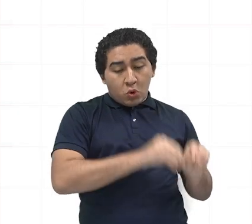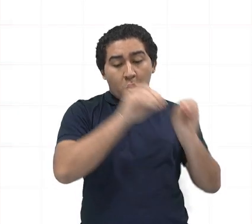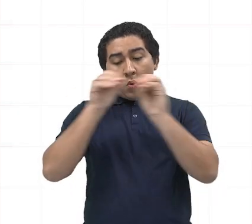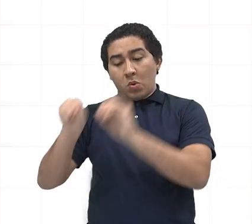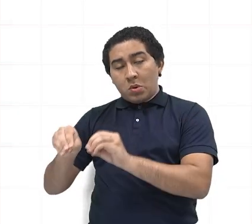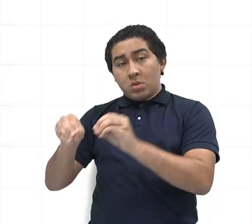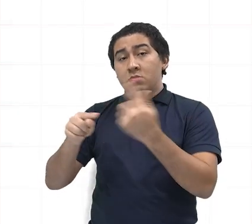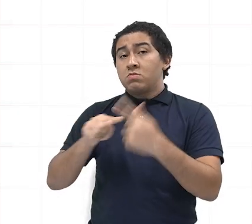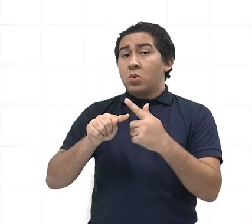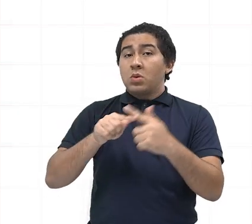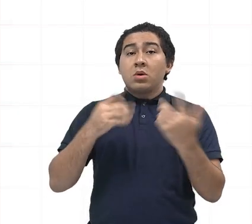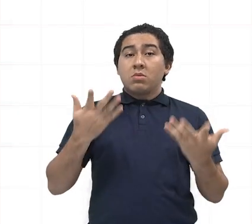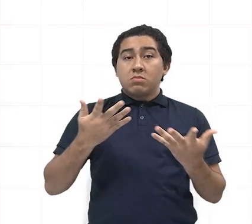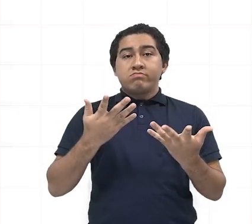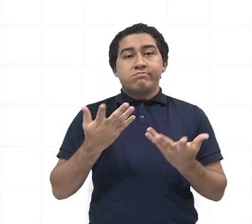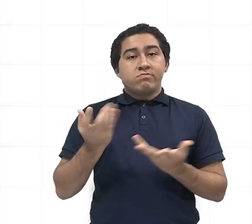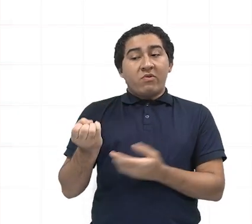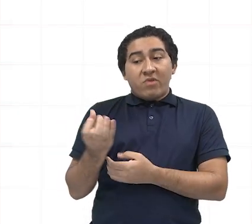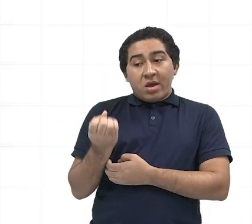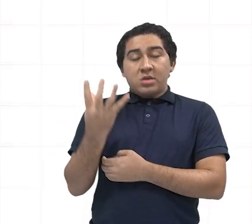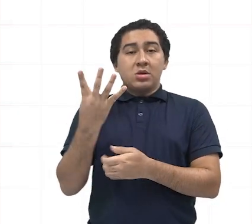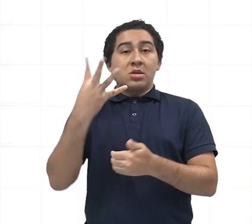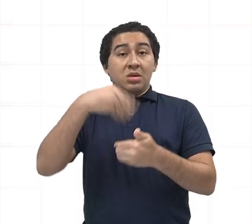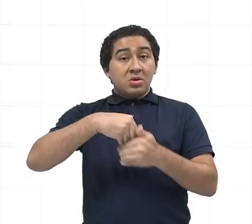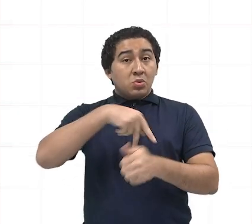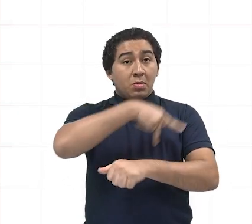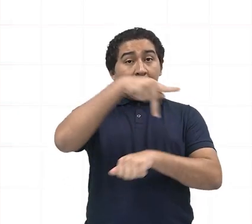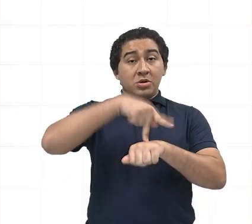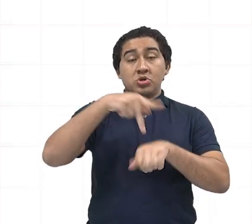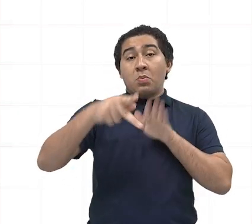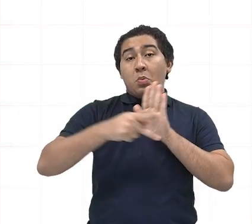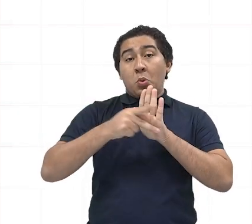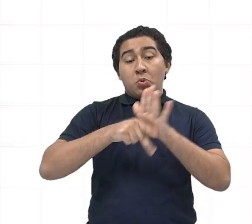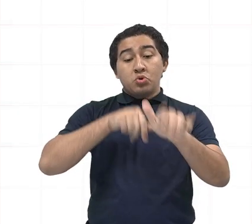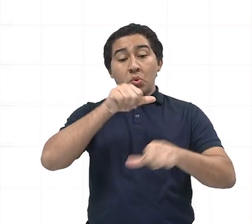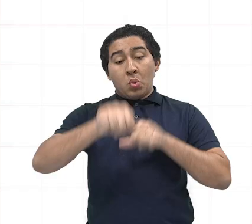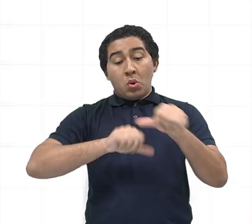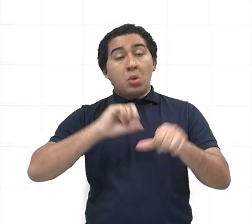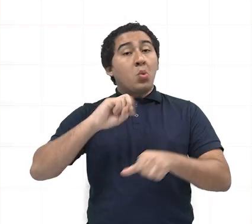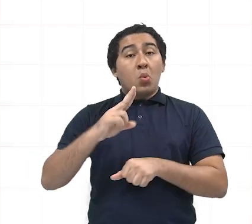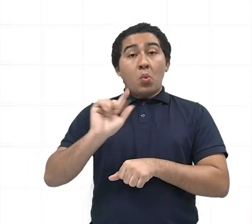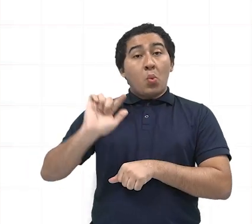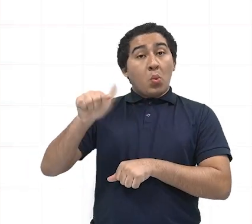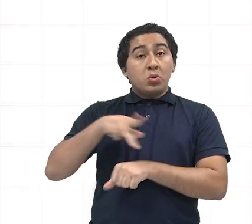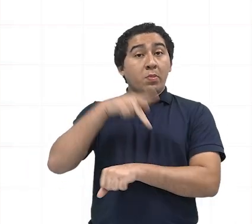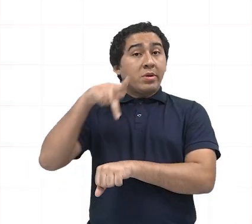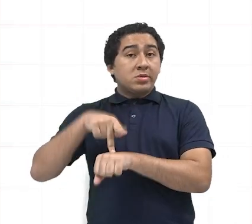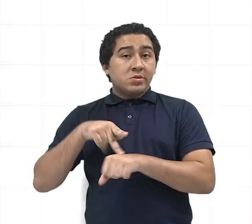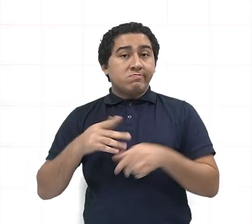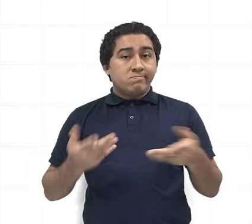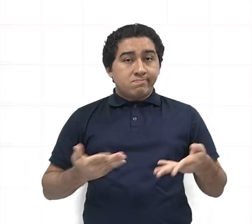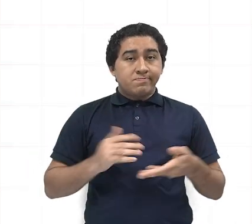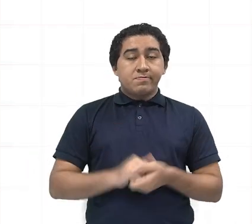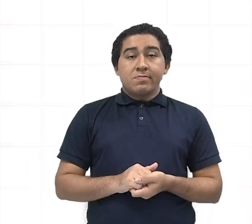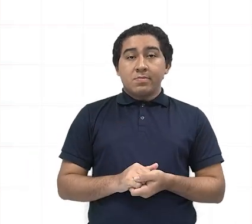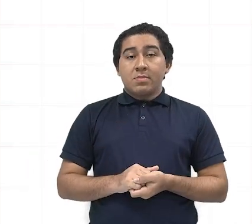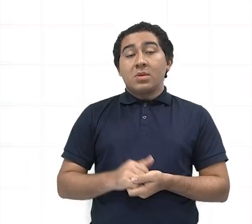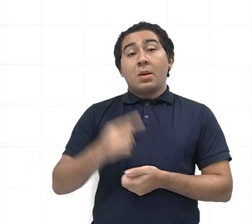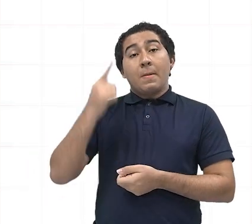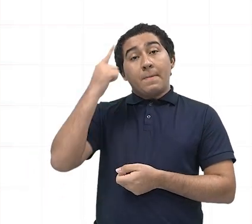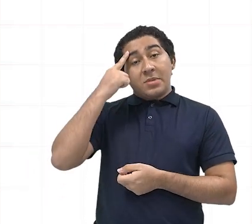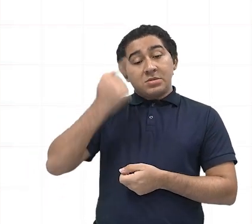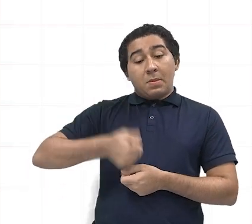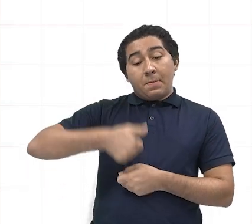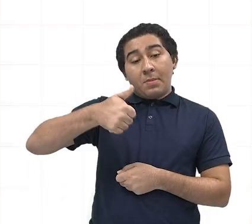vão de uma parte para outra dentro do mesmo país ou às vezes, né, para outros países? Primeiro, por conta de